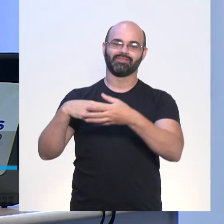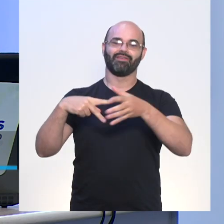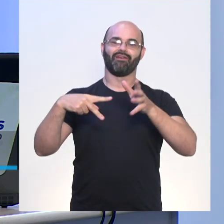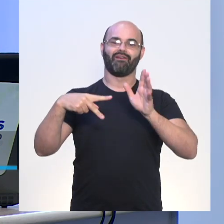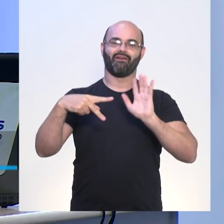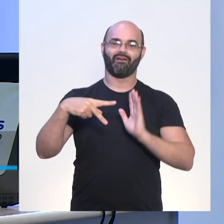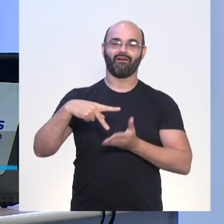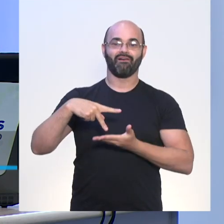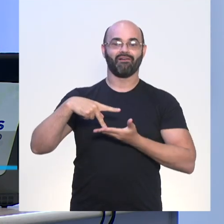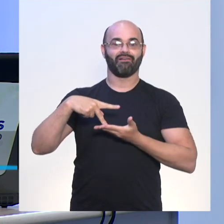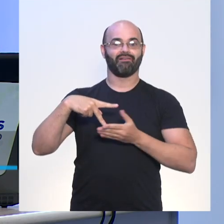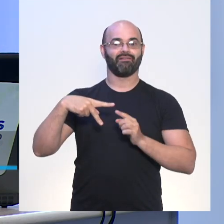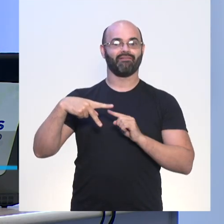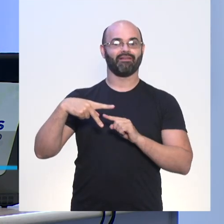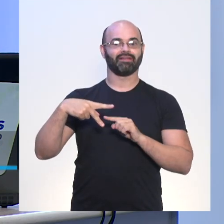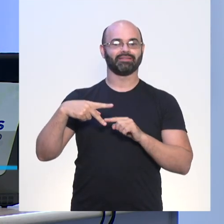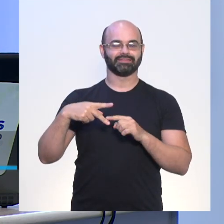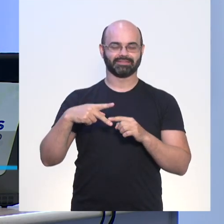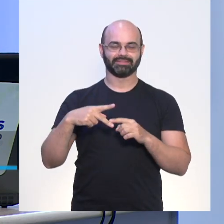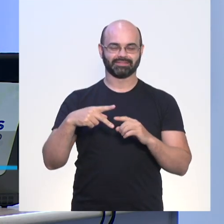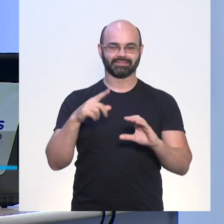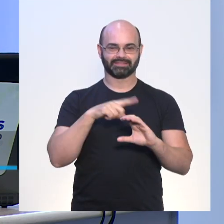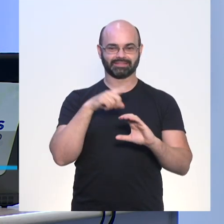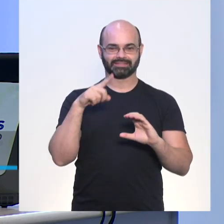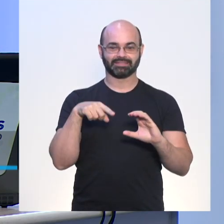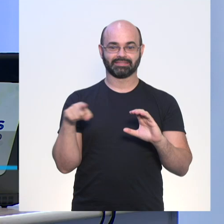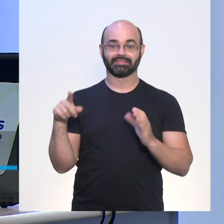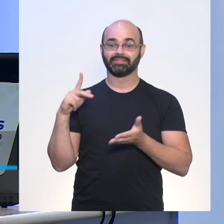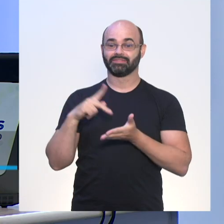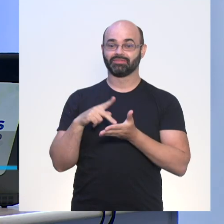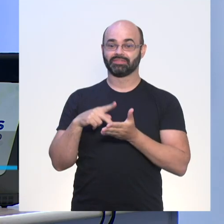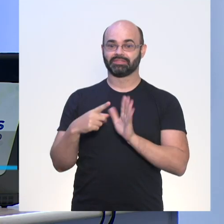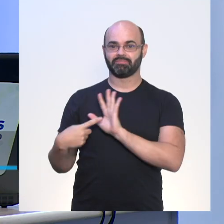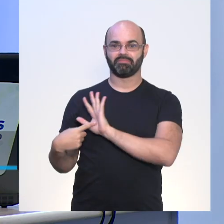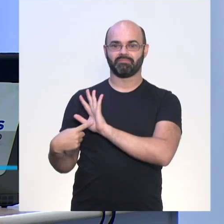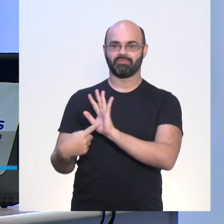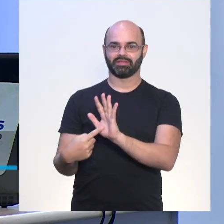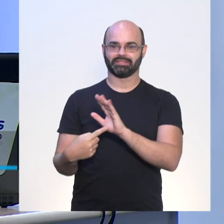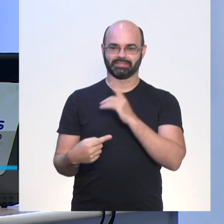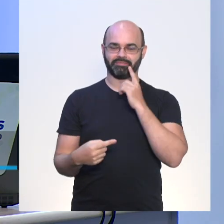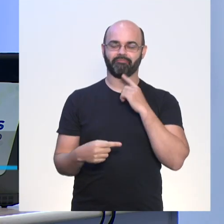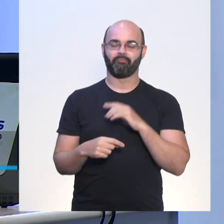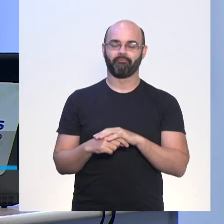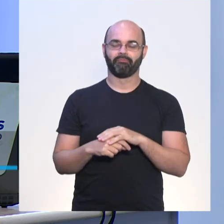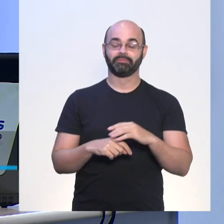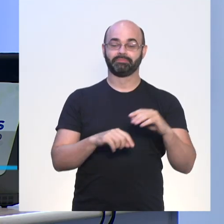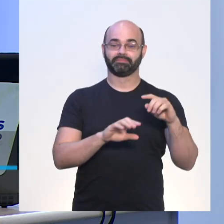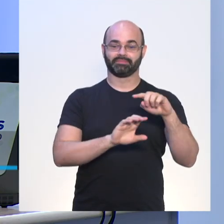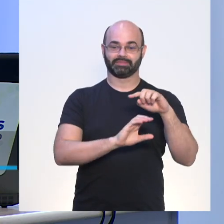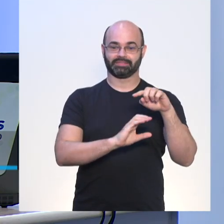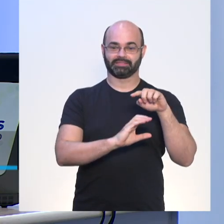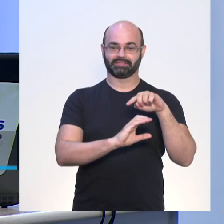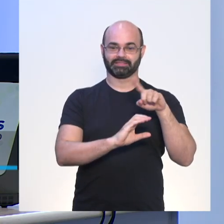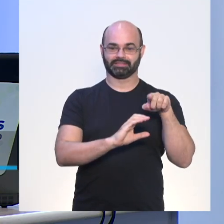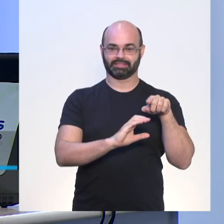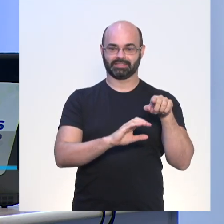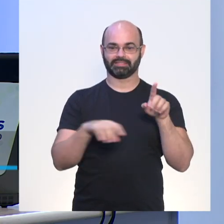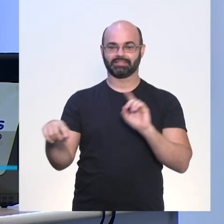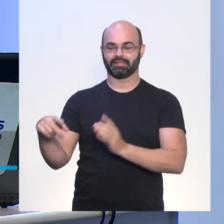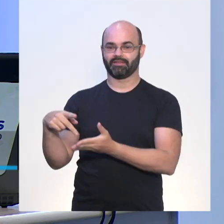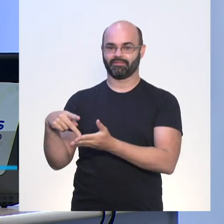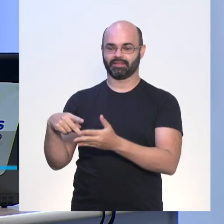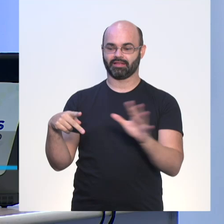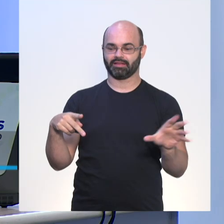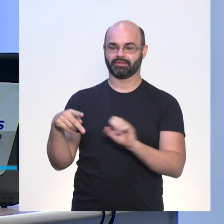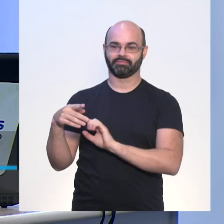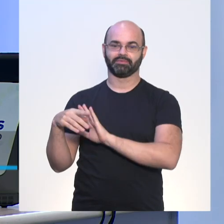ainda não conhecia, de nos mostrar a verdade. Né? Um dos principais pensadores da modernidade